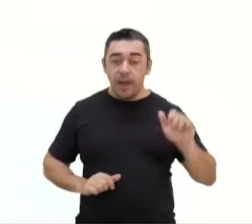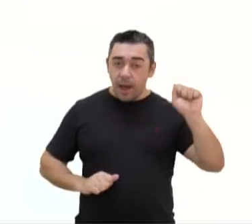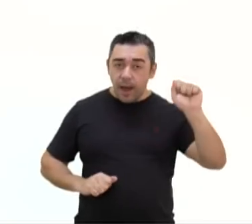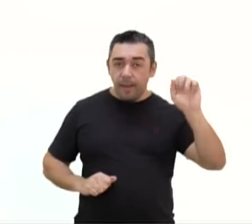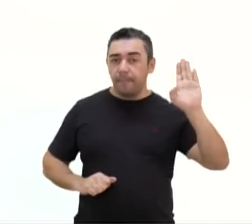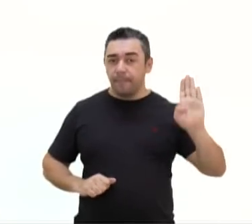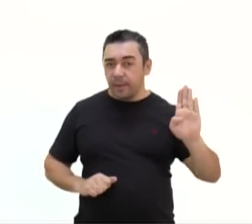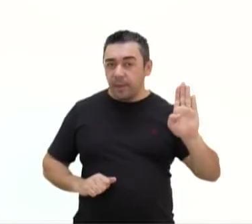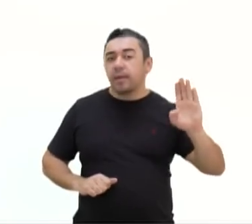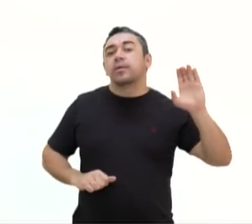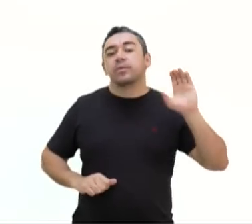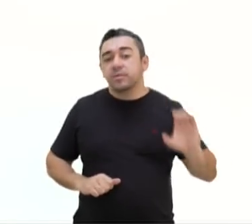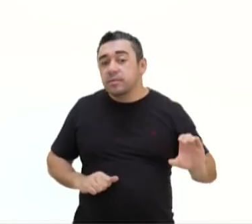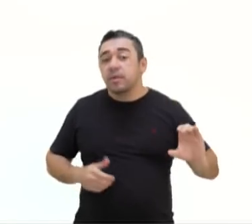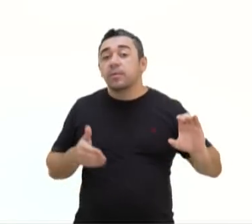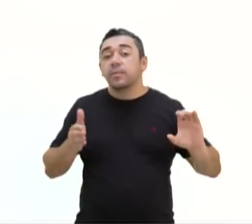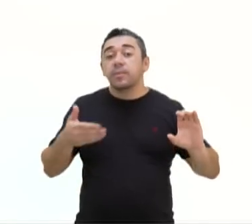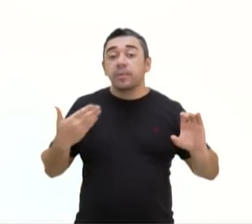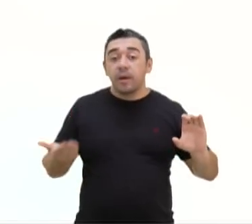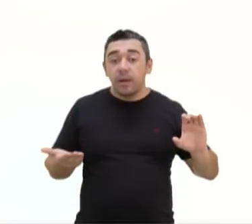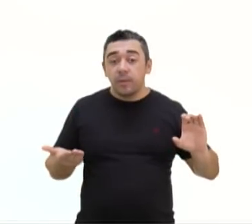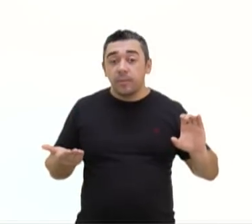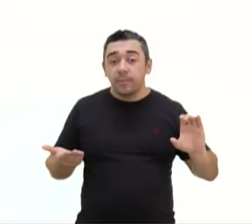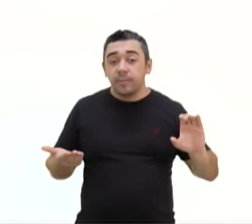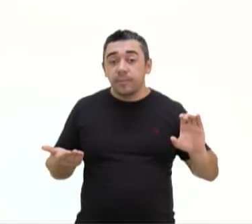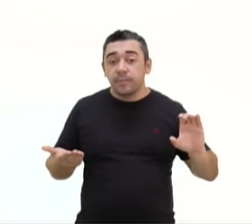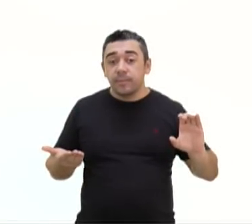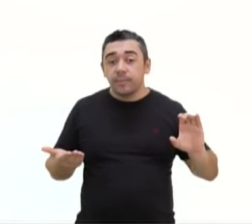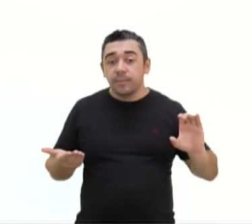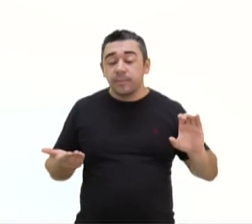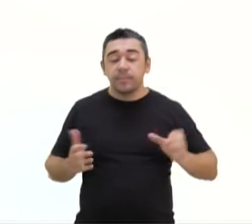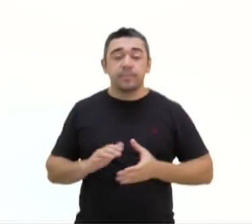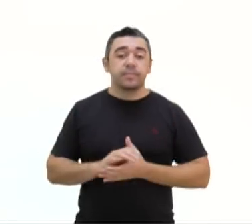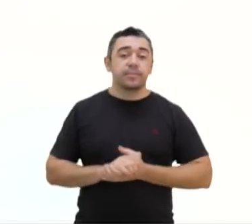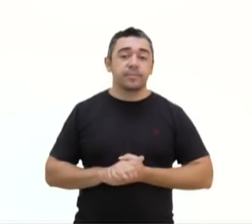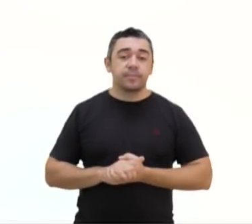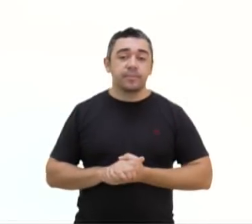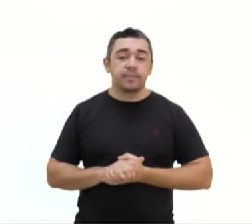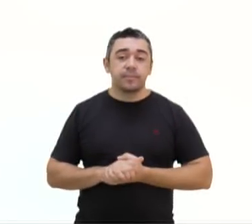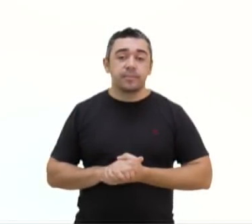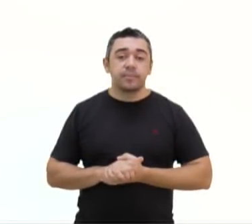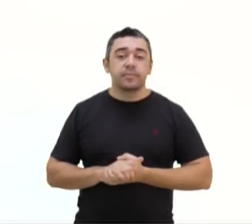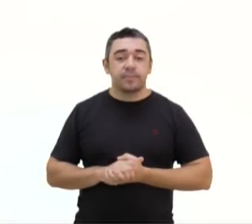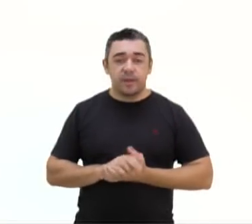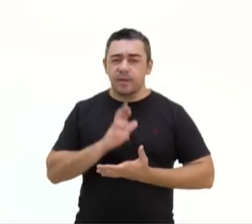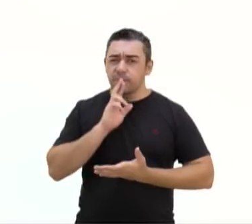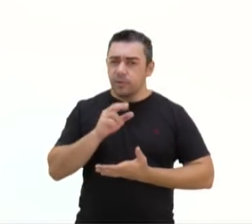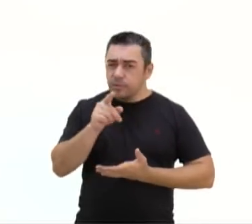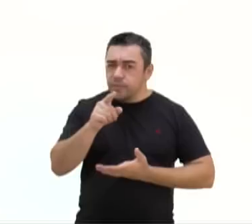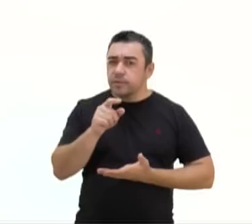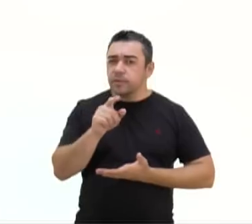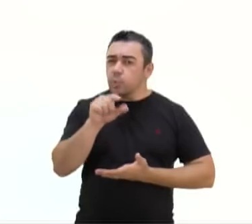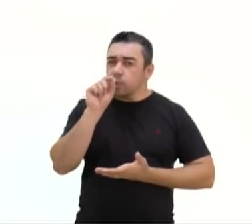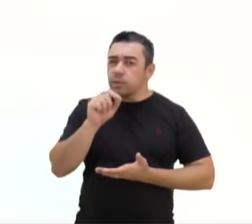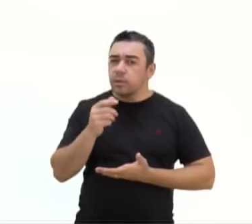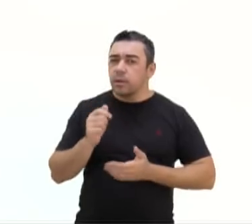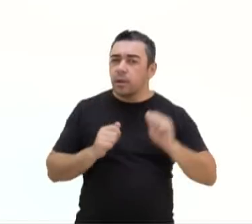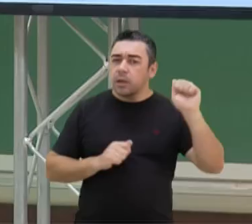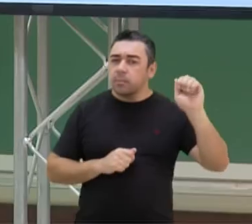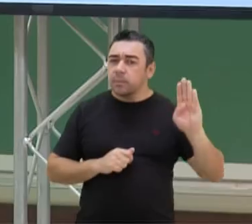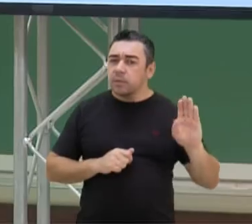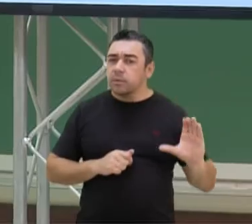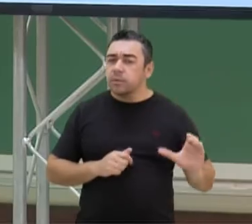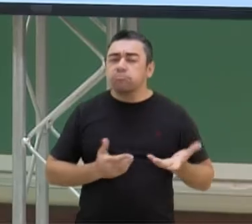Letra B, amar o próximo como a si mesmo. Letra C, amar apenas os seus amigos. O que você marcou? A, B ou